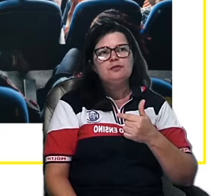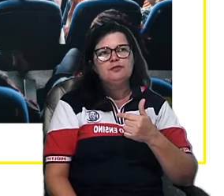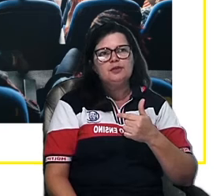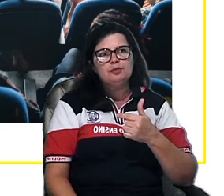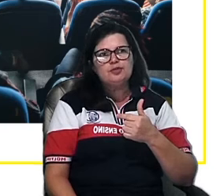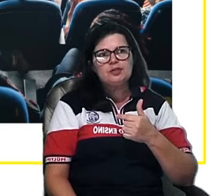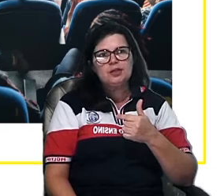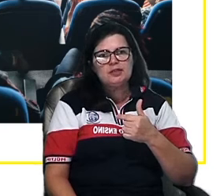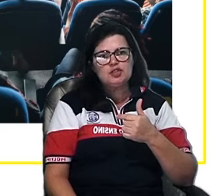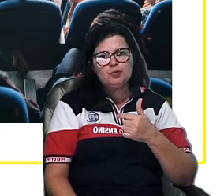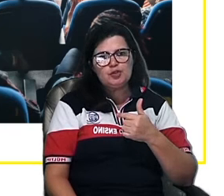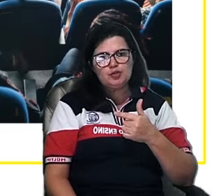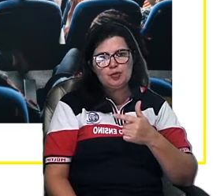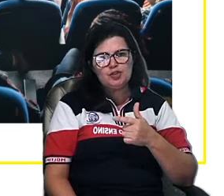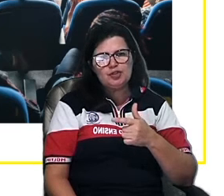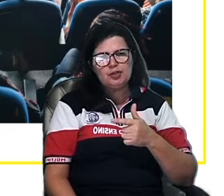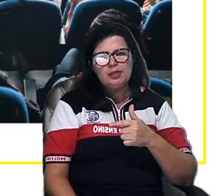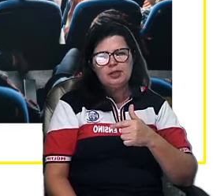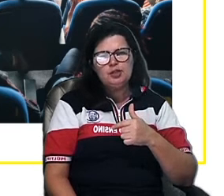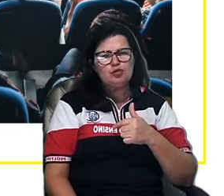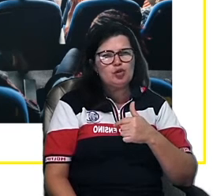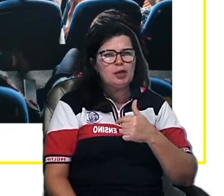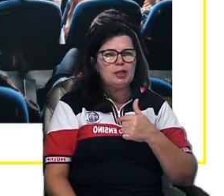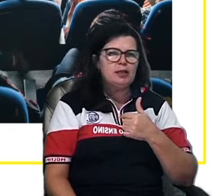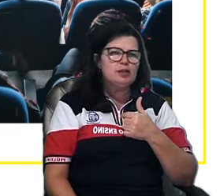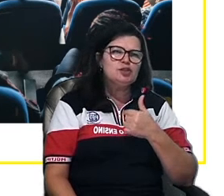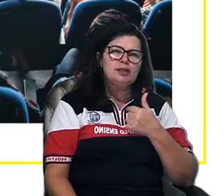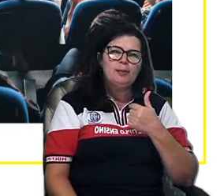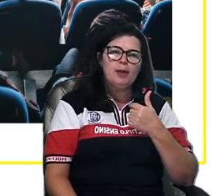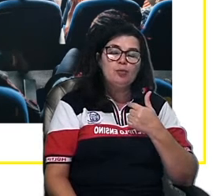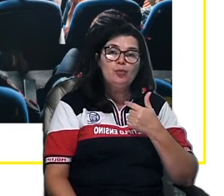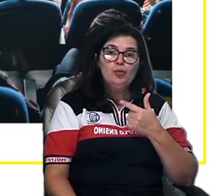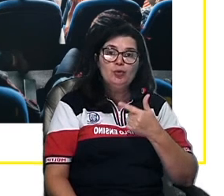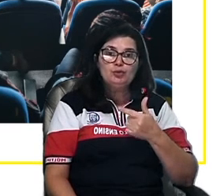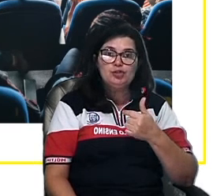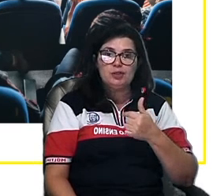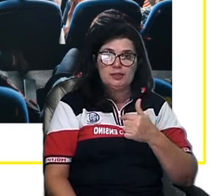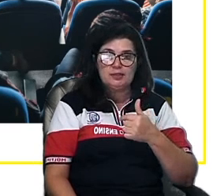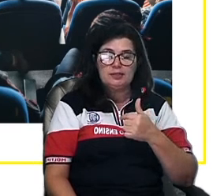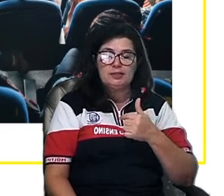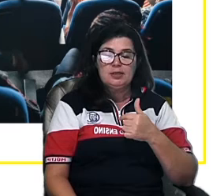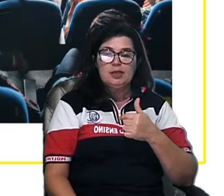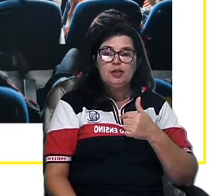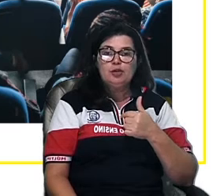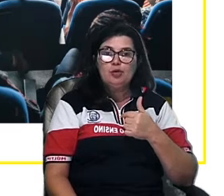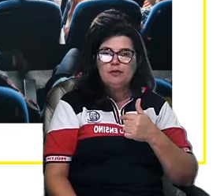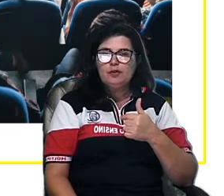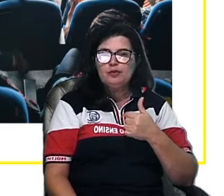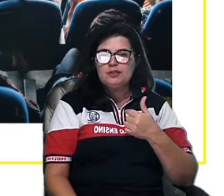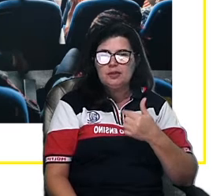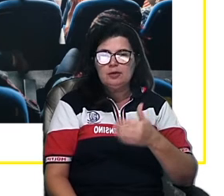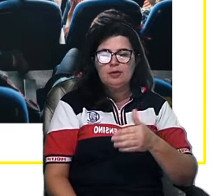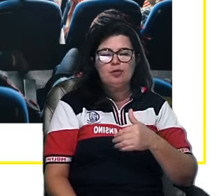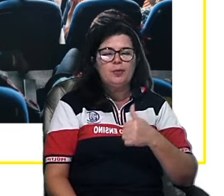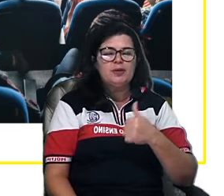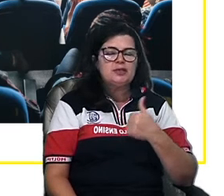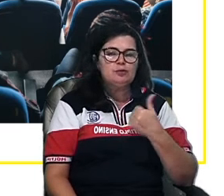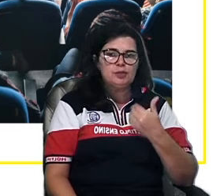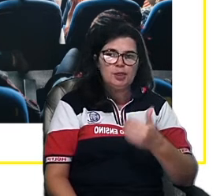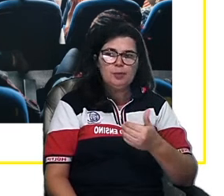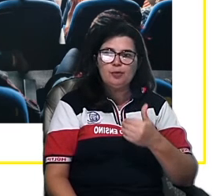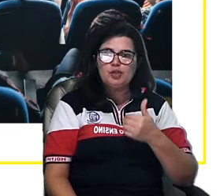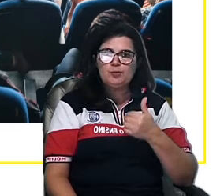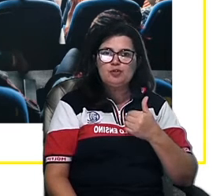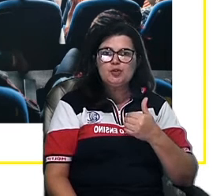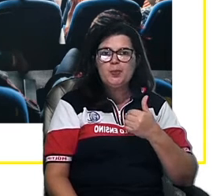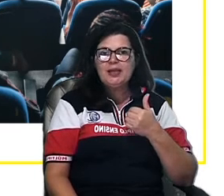né? Vimos que essas pessoas tinham jornadas de trabalho muito extensas. E com a evolução, né, com o passar